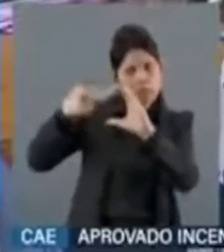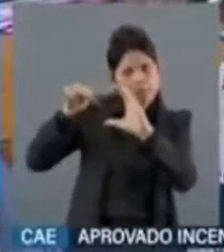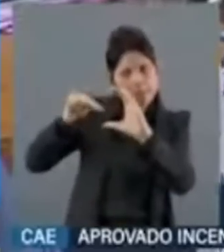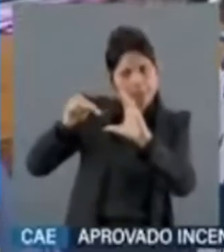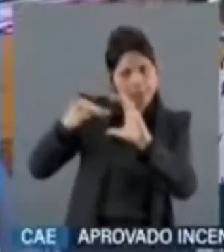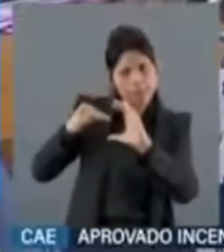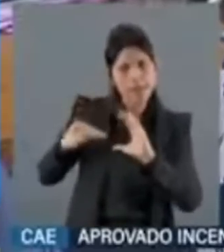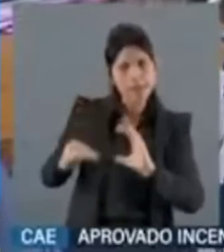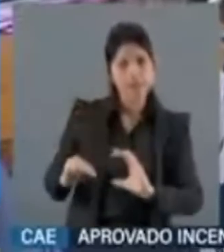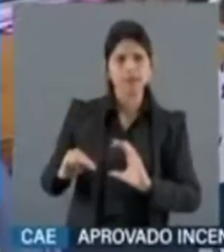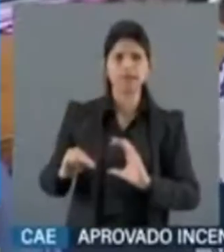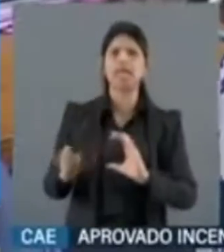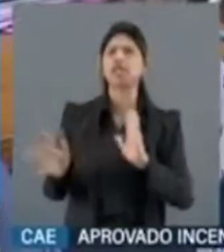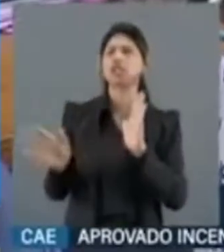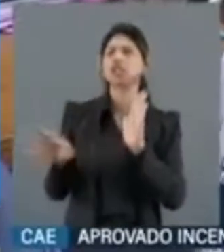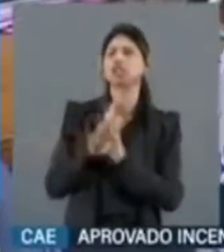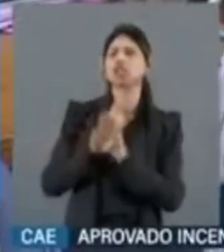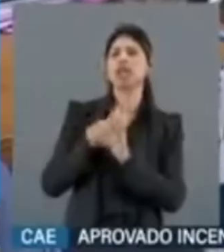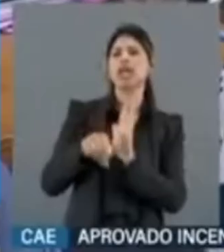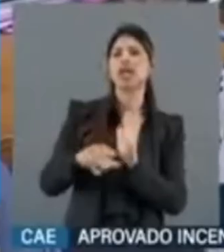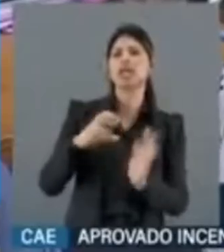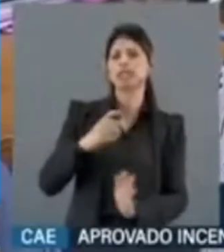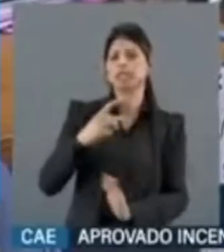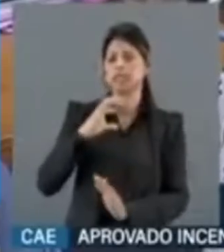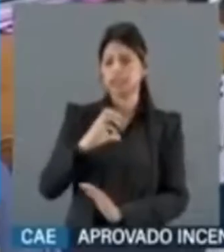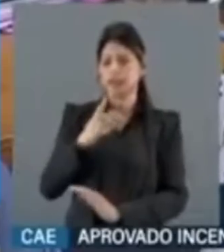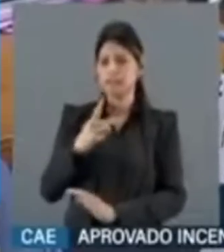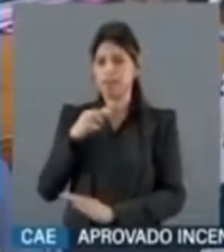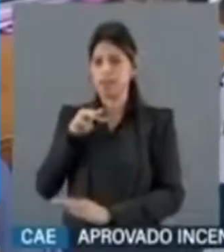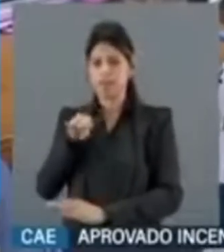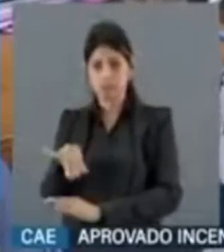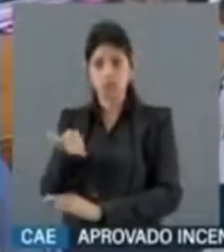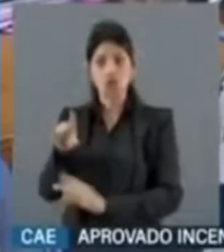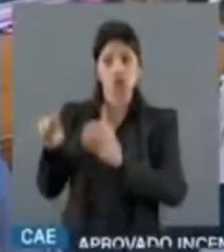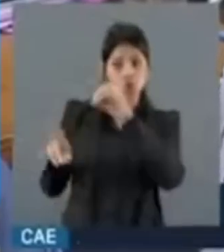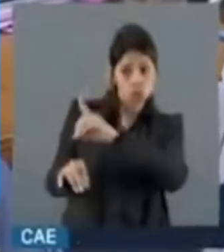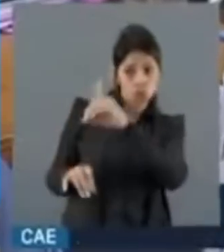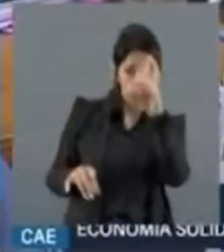CPMI. Que é no dia 27 de outubro,